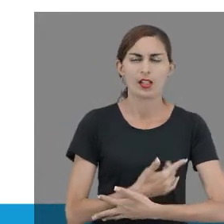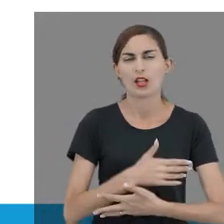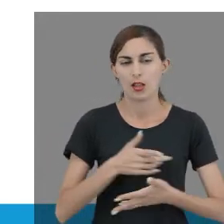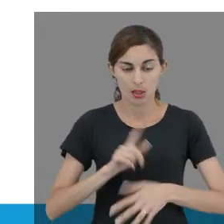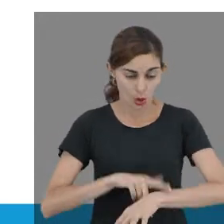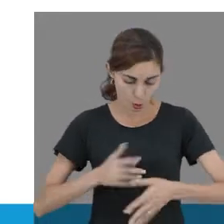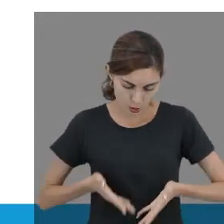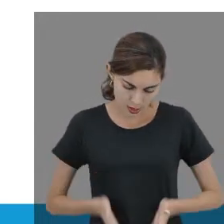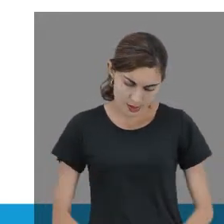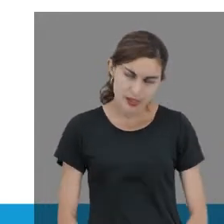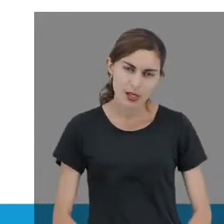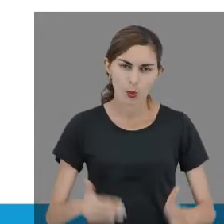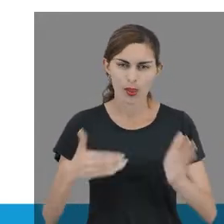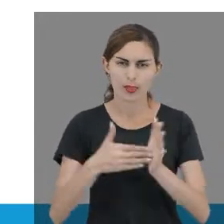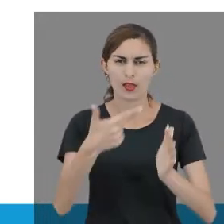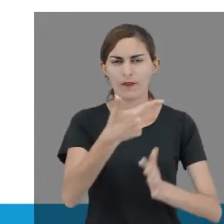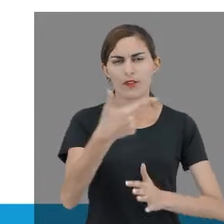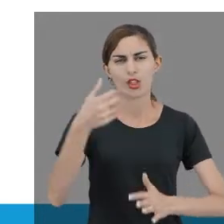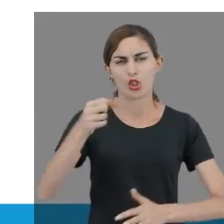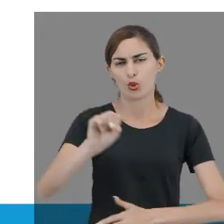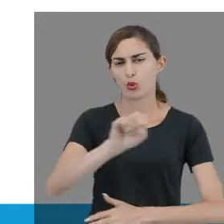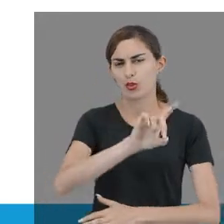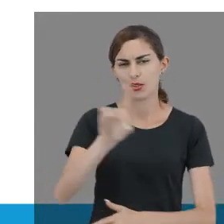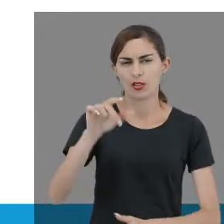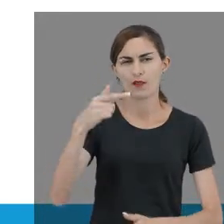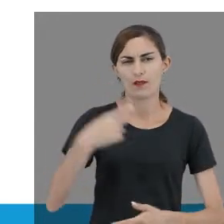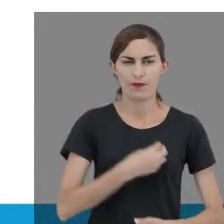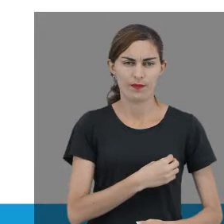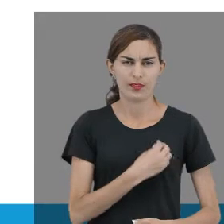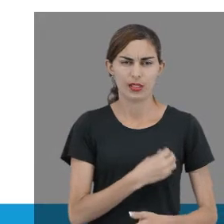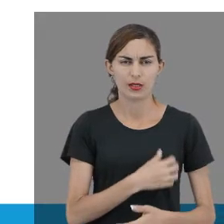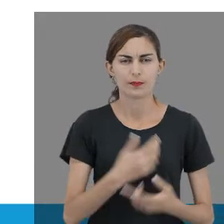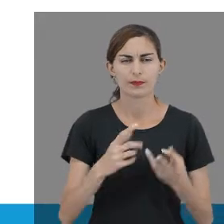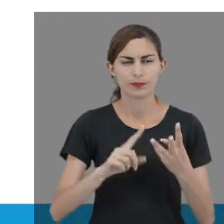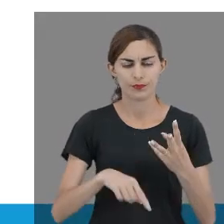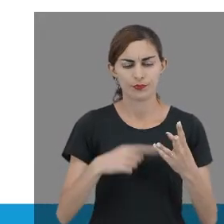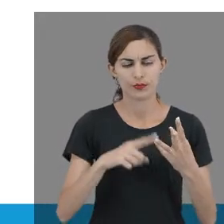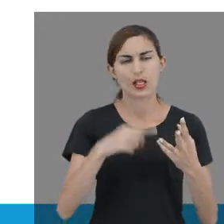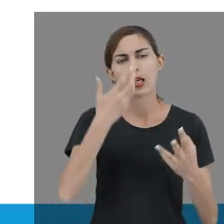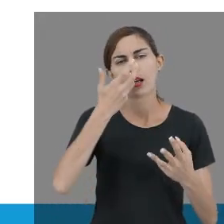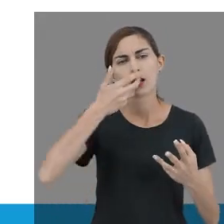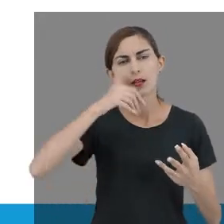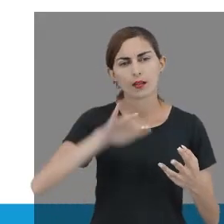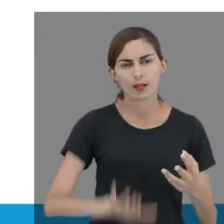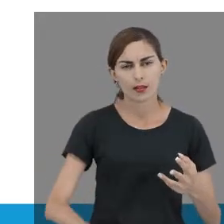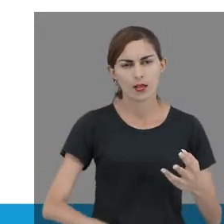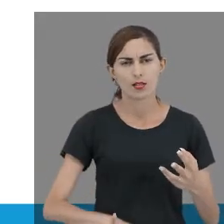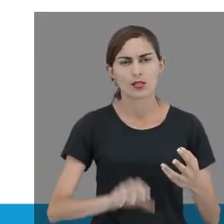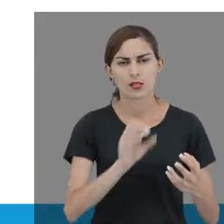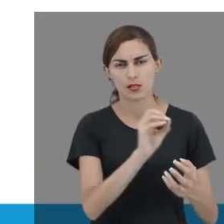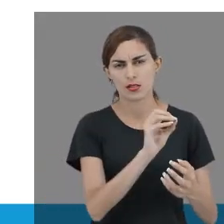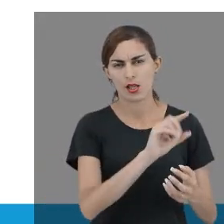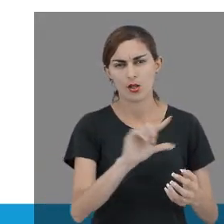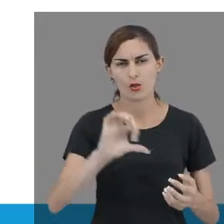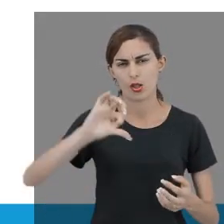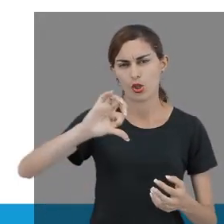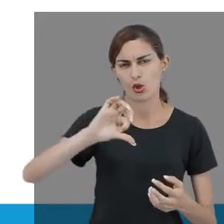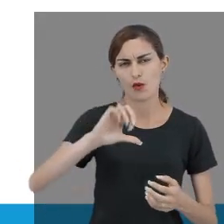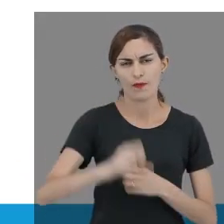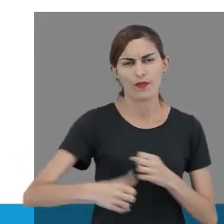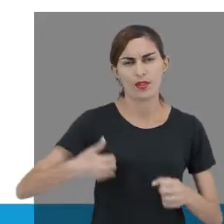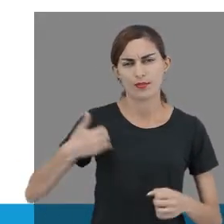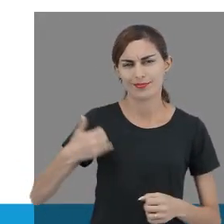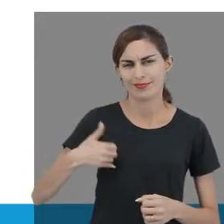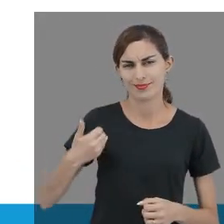bebê da hora que ele nasce até 28 dias de vida. Criança, que inclui recém-nascido,